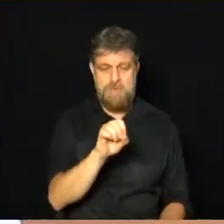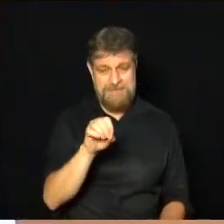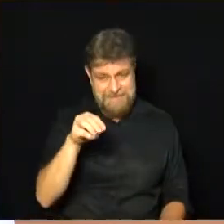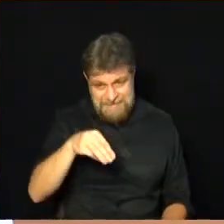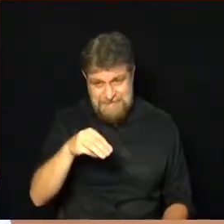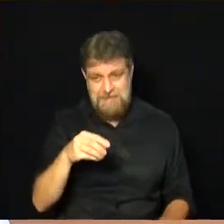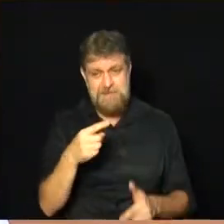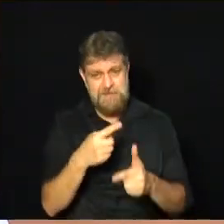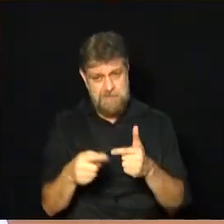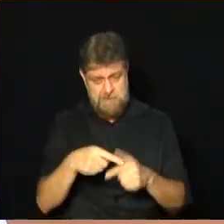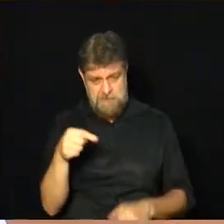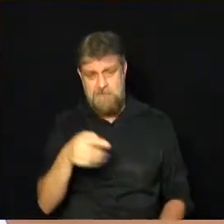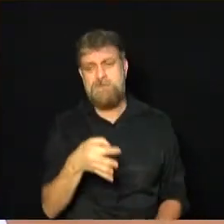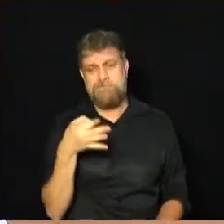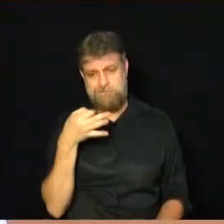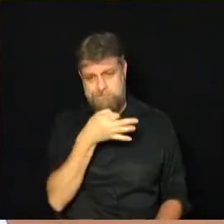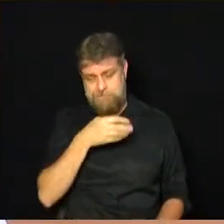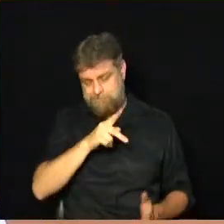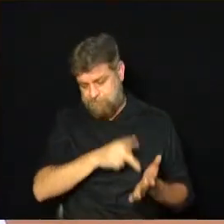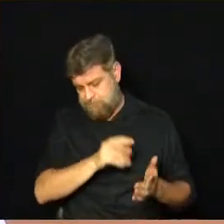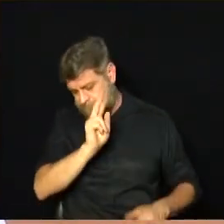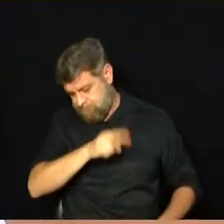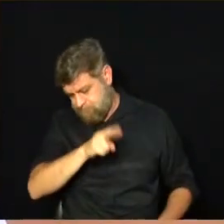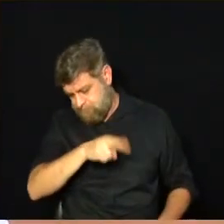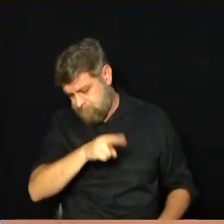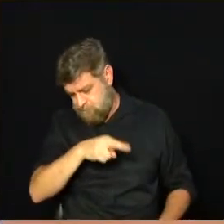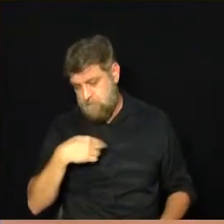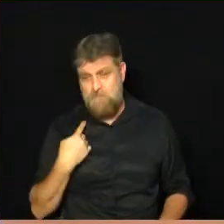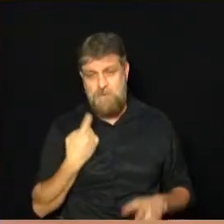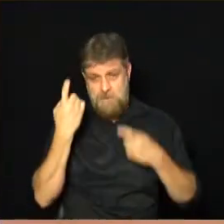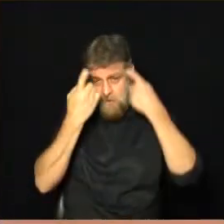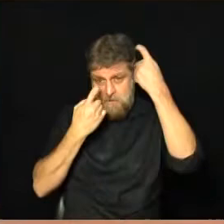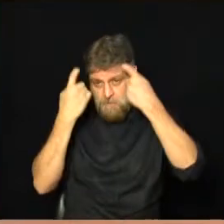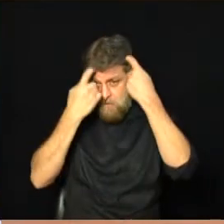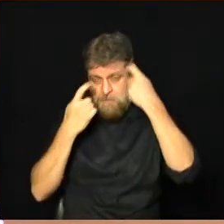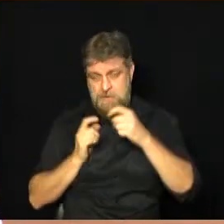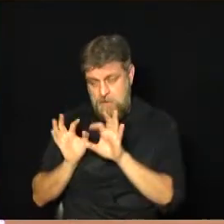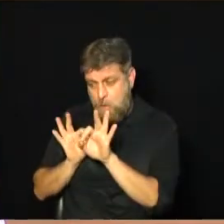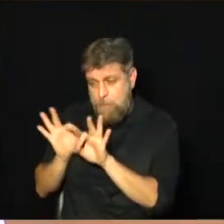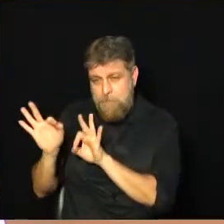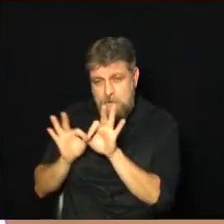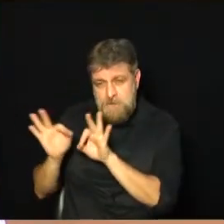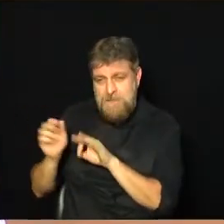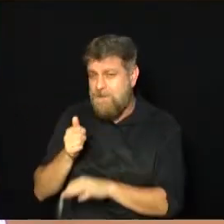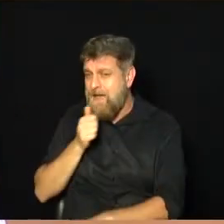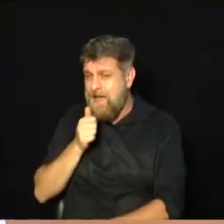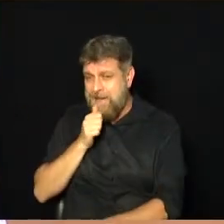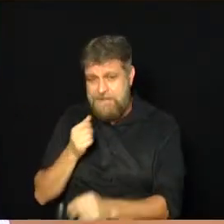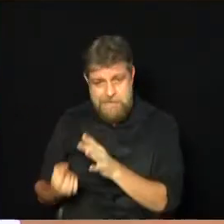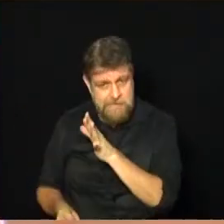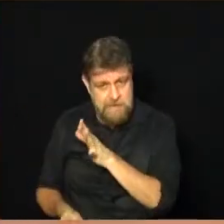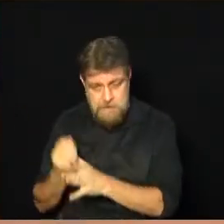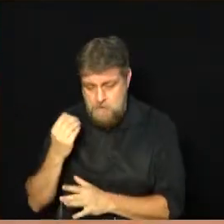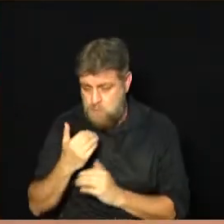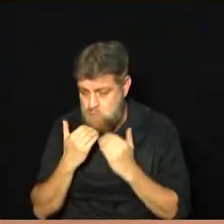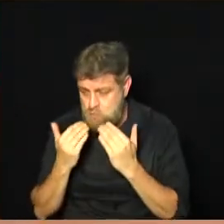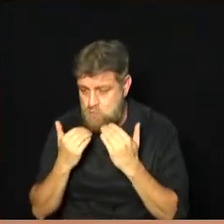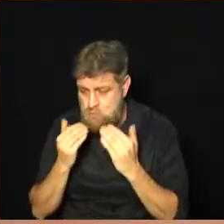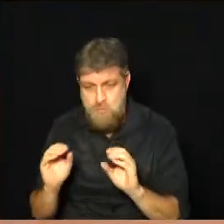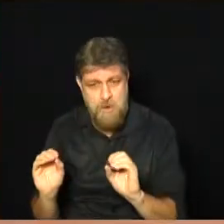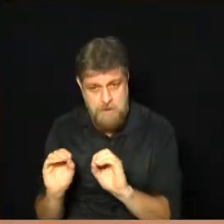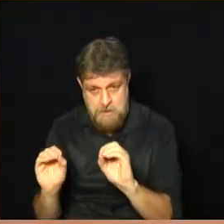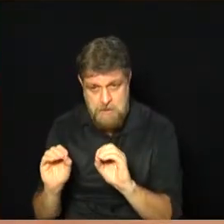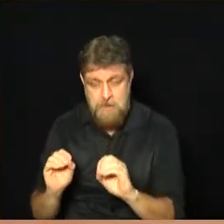você mencionou. Nós estamos preocupados com esse assunto. Nós fizemos um projeto que ainda não foi implantado, mas